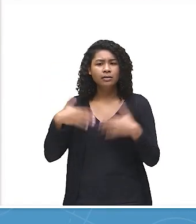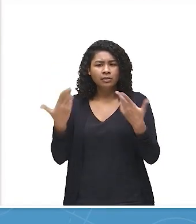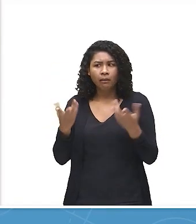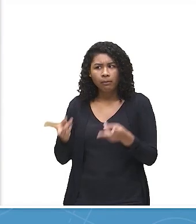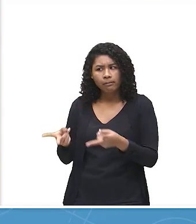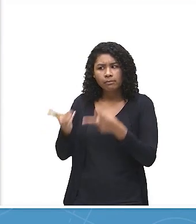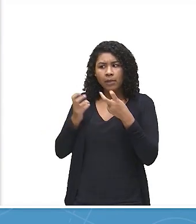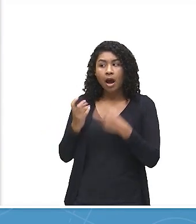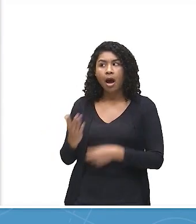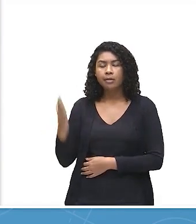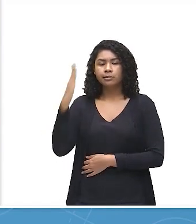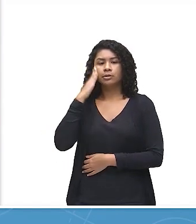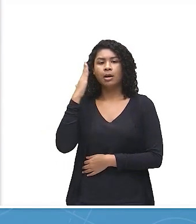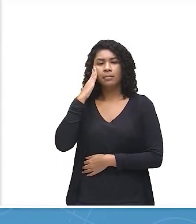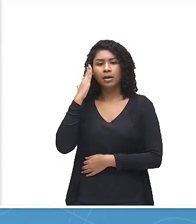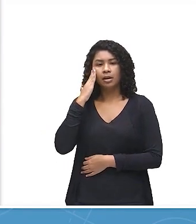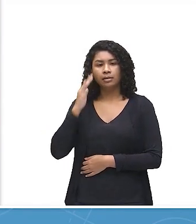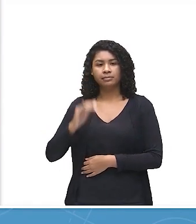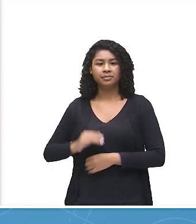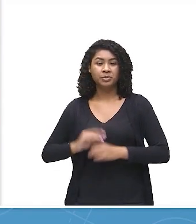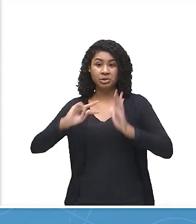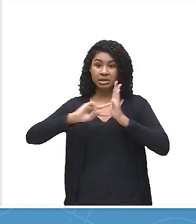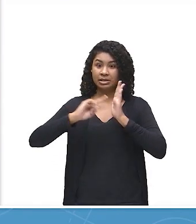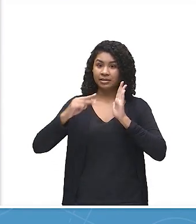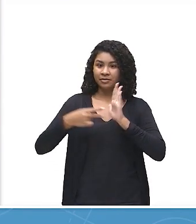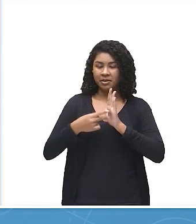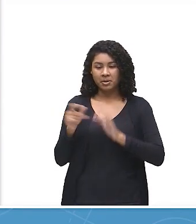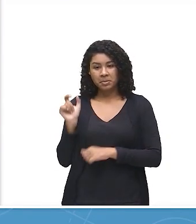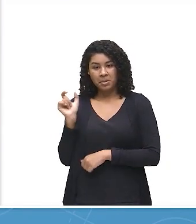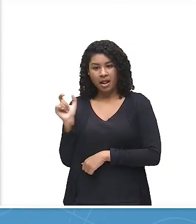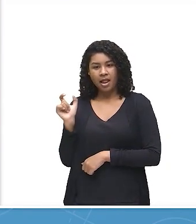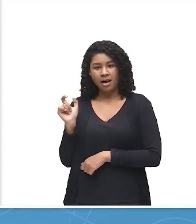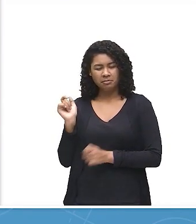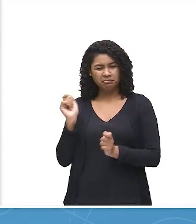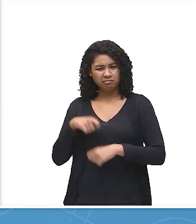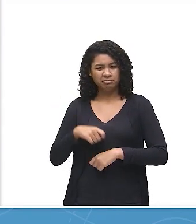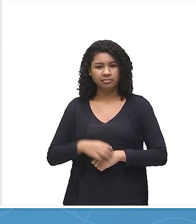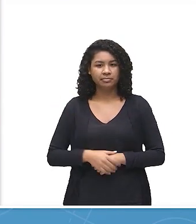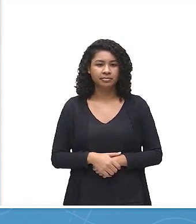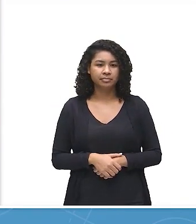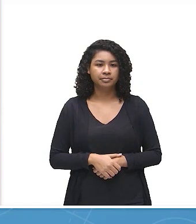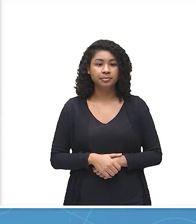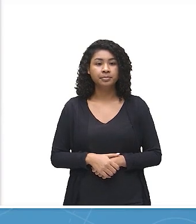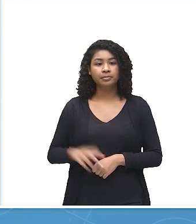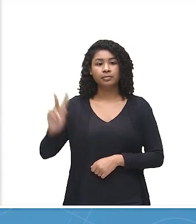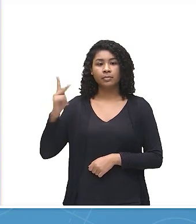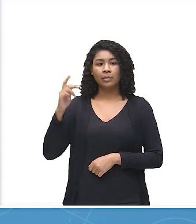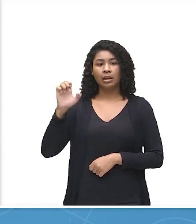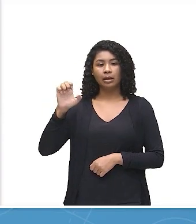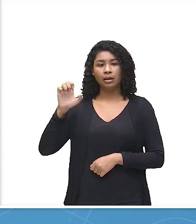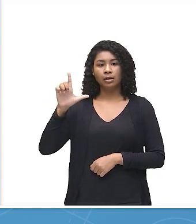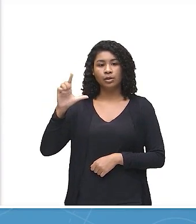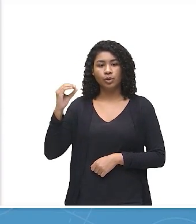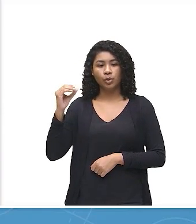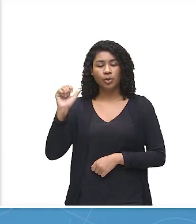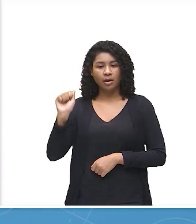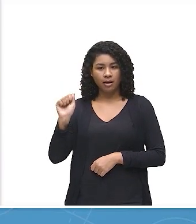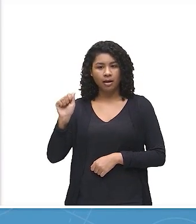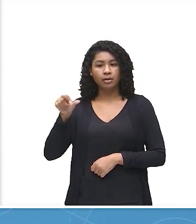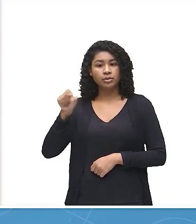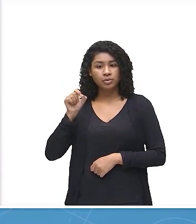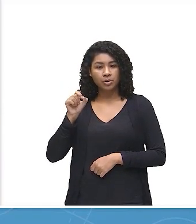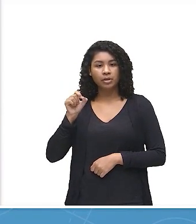de fazer os comentários, eu gostaria de saber o que vocês responderam. Me digam aí, compartilhe